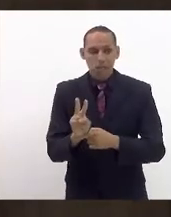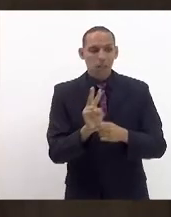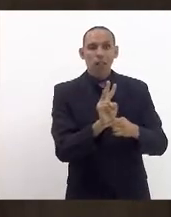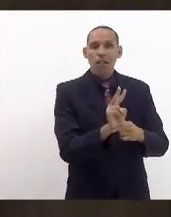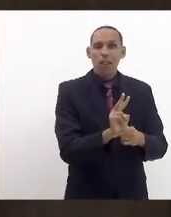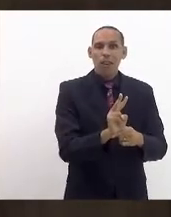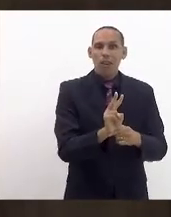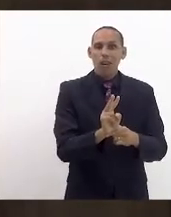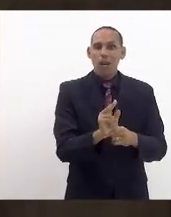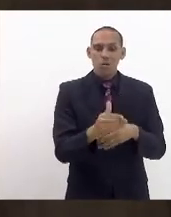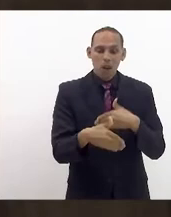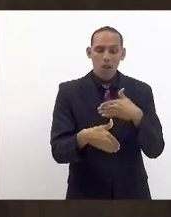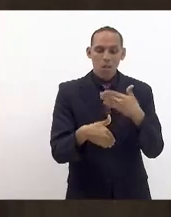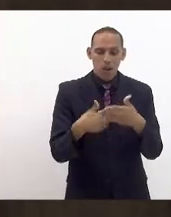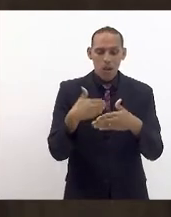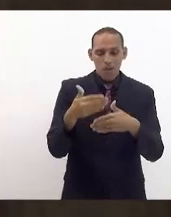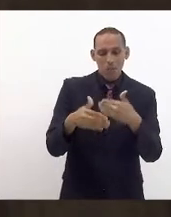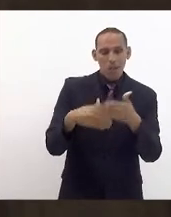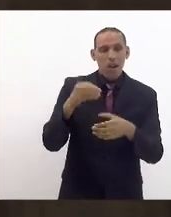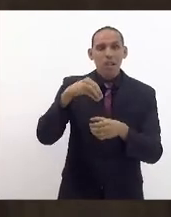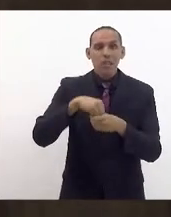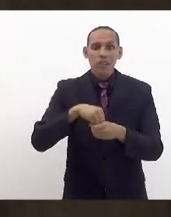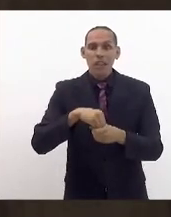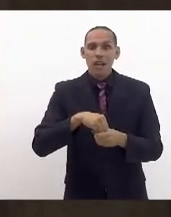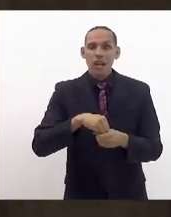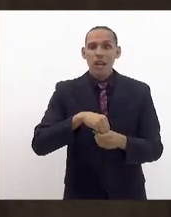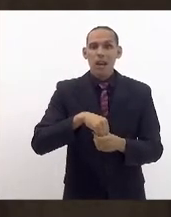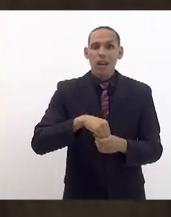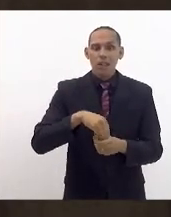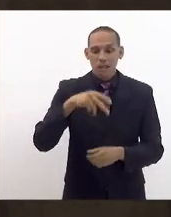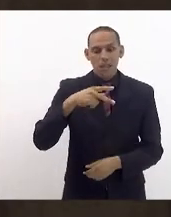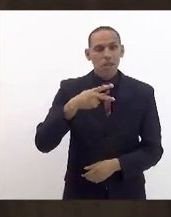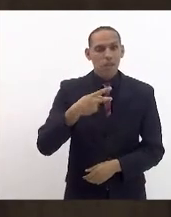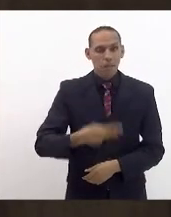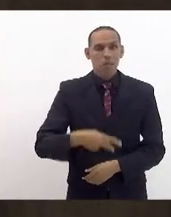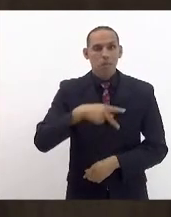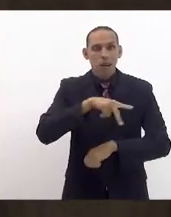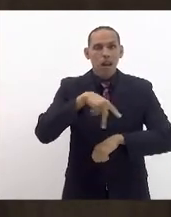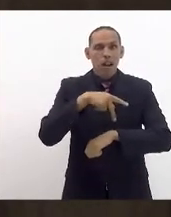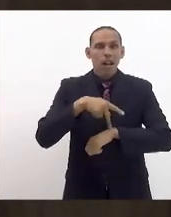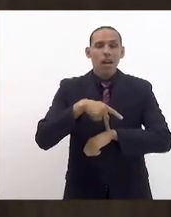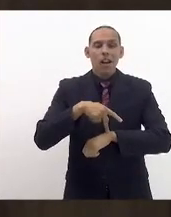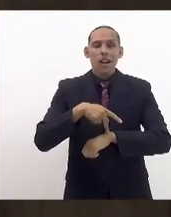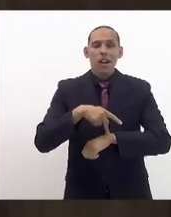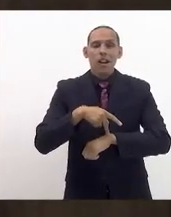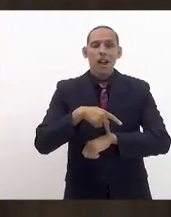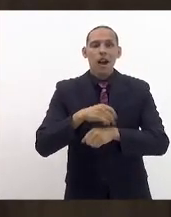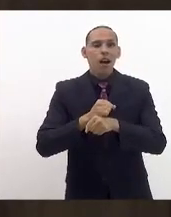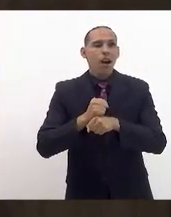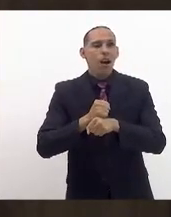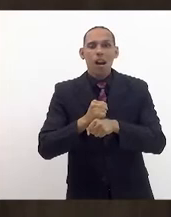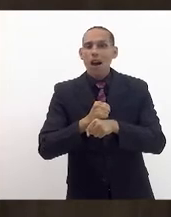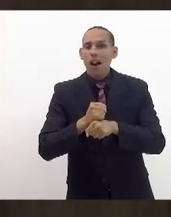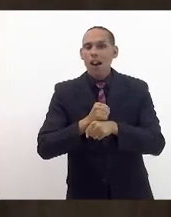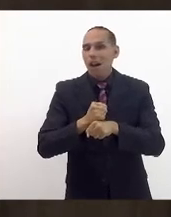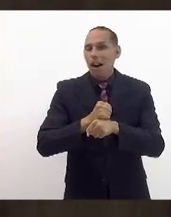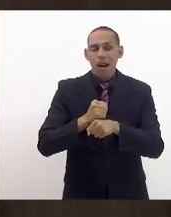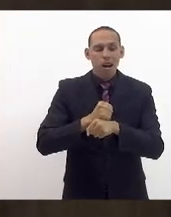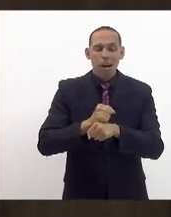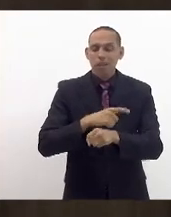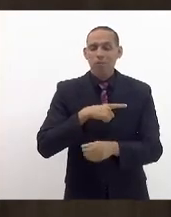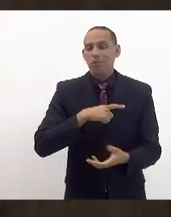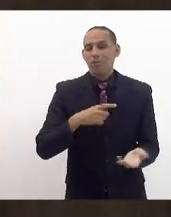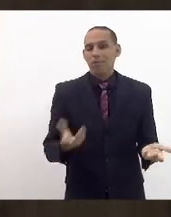um processo que, dentro do nosso país, reina há vários